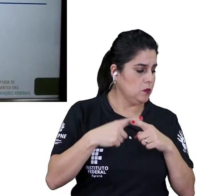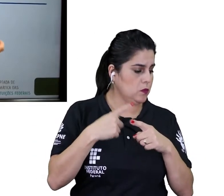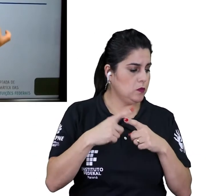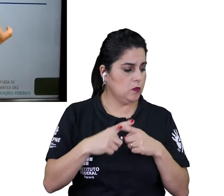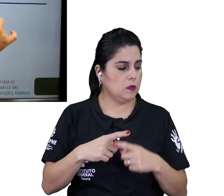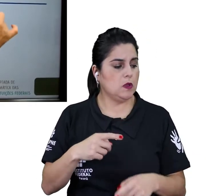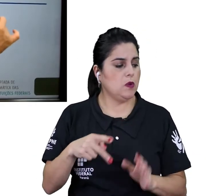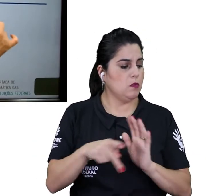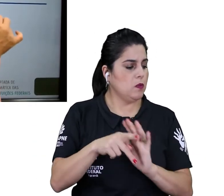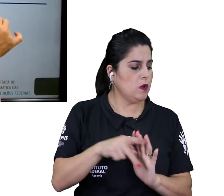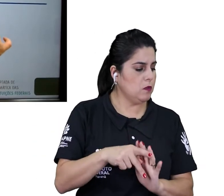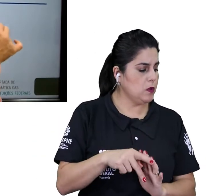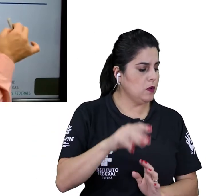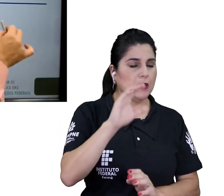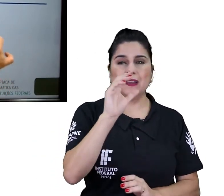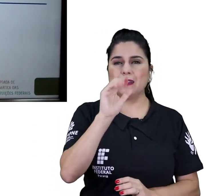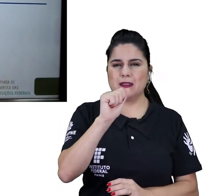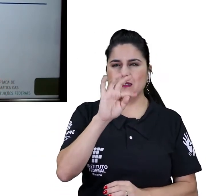cateto oposto y